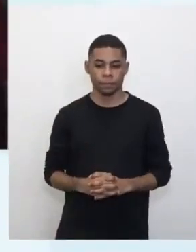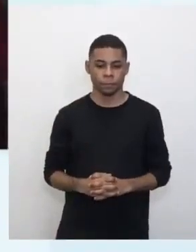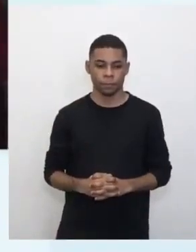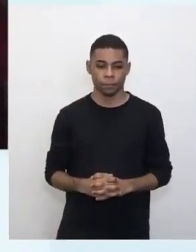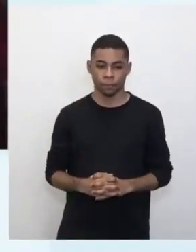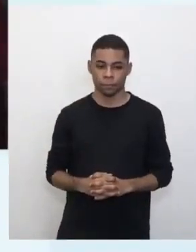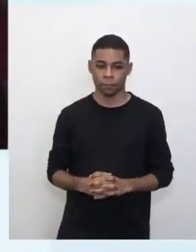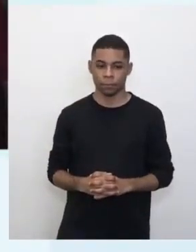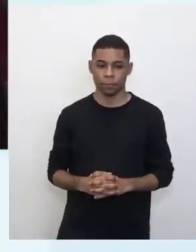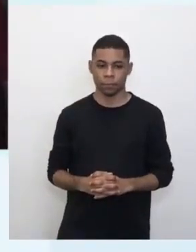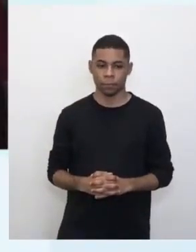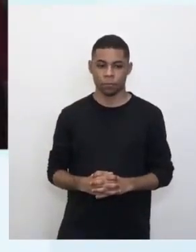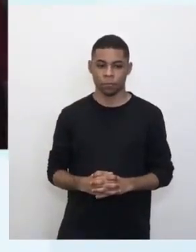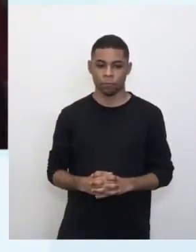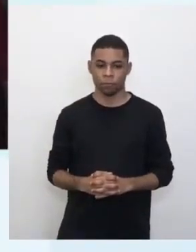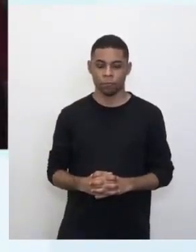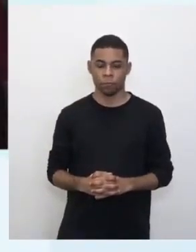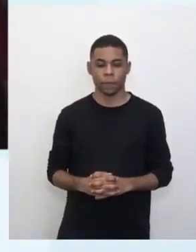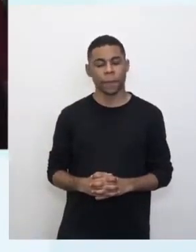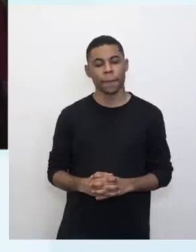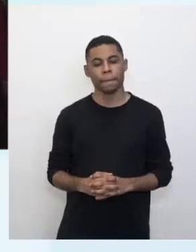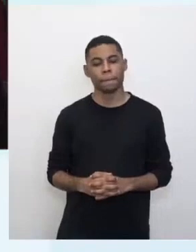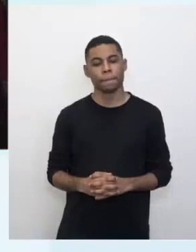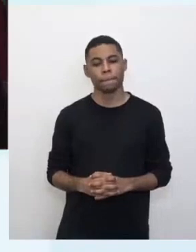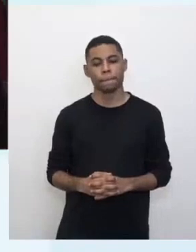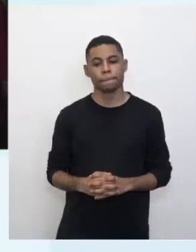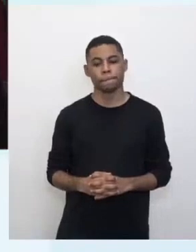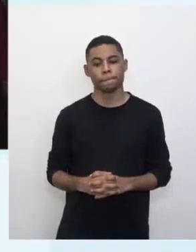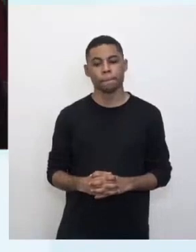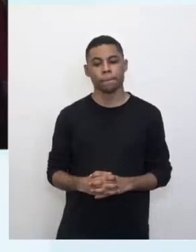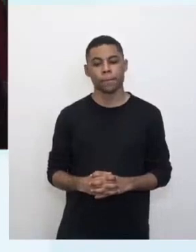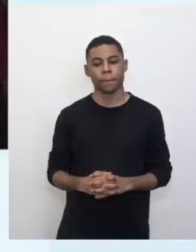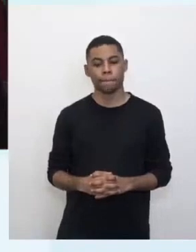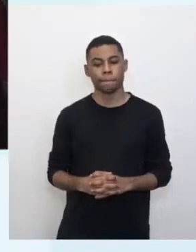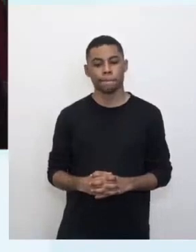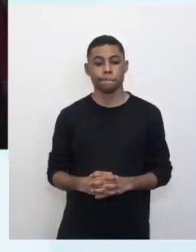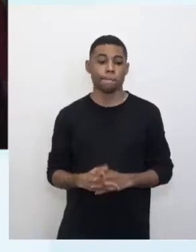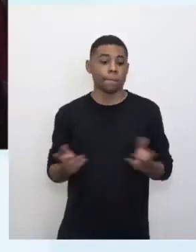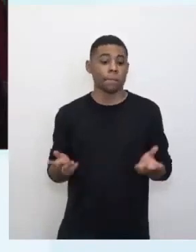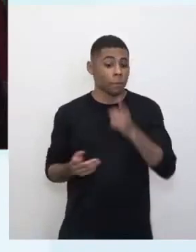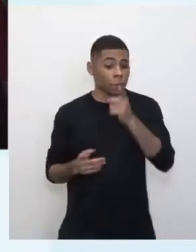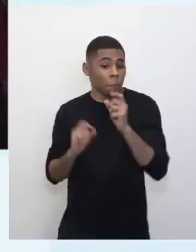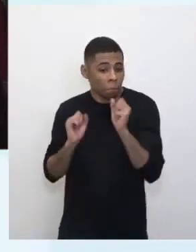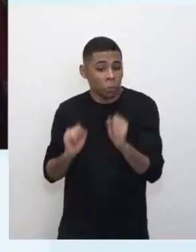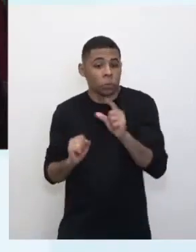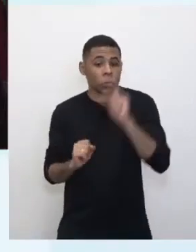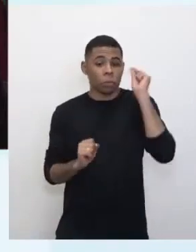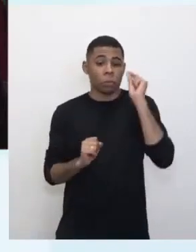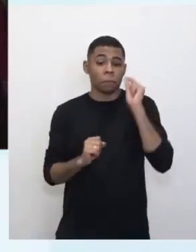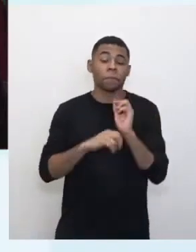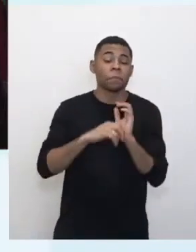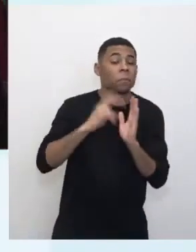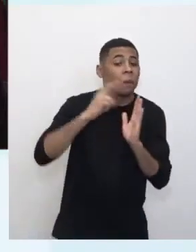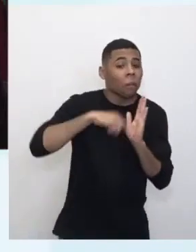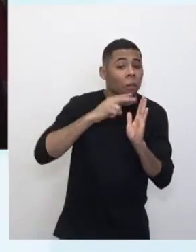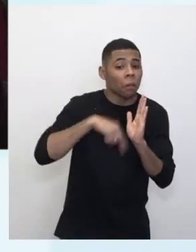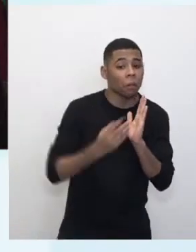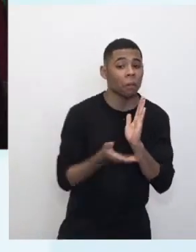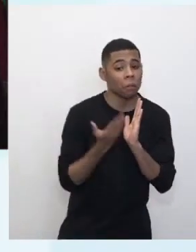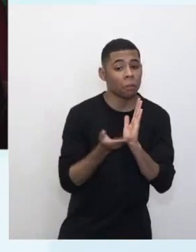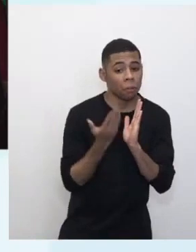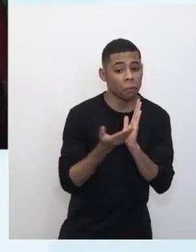can choose either reading the book or watching the movie. Você pode escolher ou assistir, ou